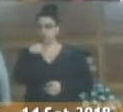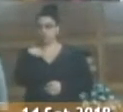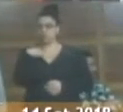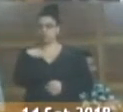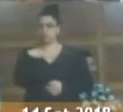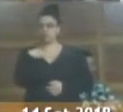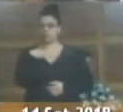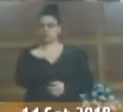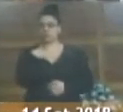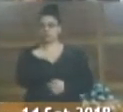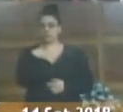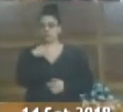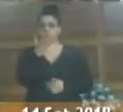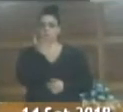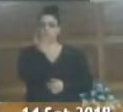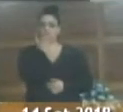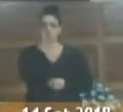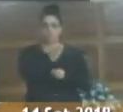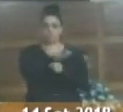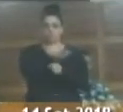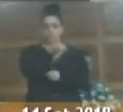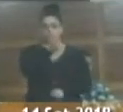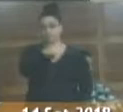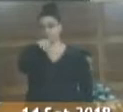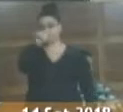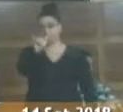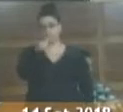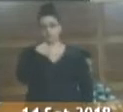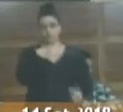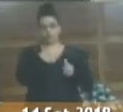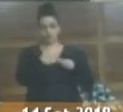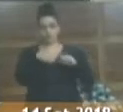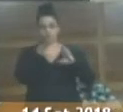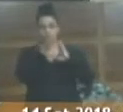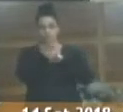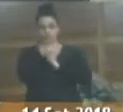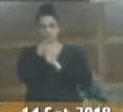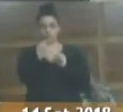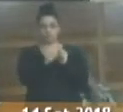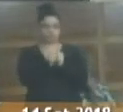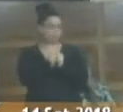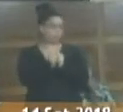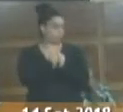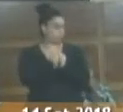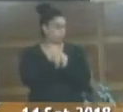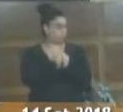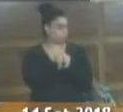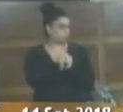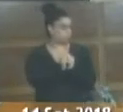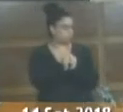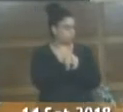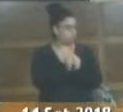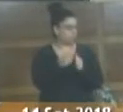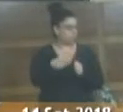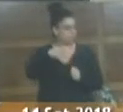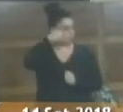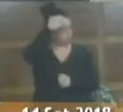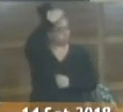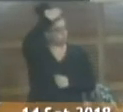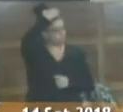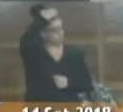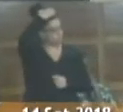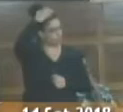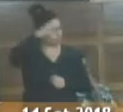daqui de Angra. Faço parte do Fórum das Comunidades Tradicionais, sou um do articulador daqui de Angra. Né?